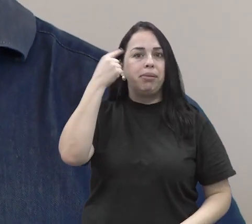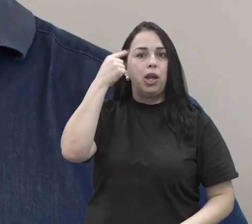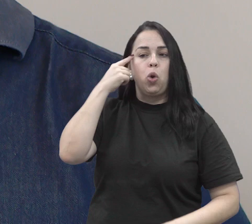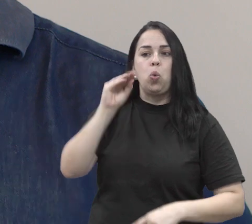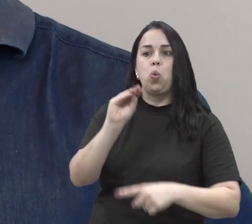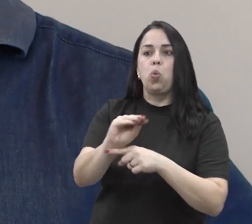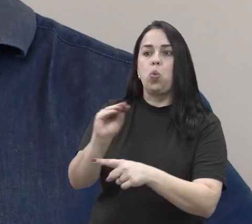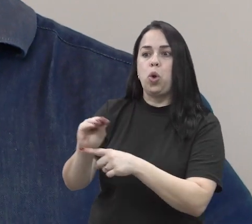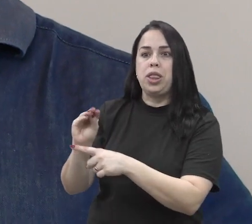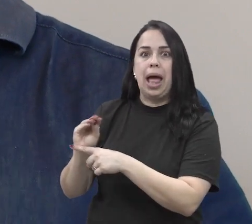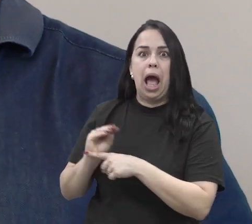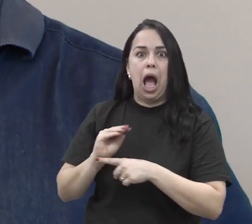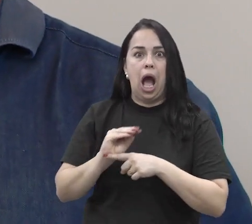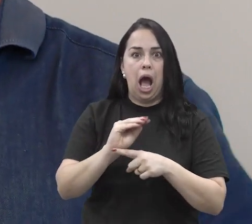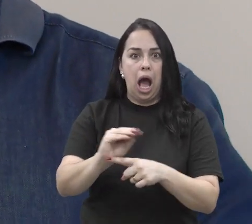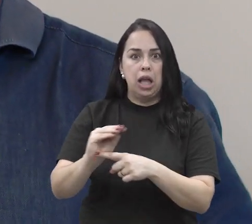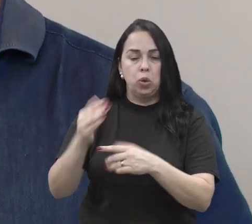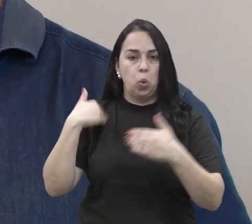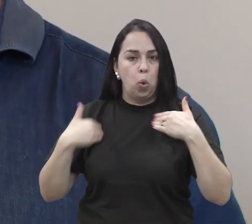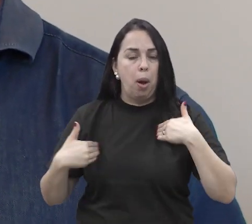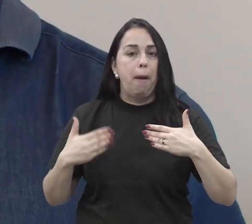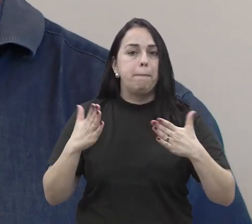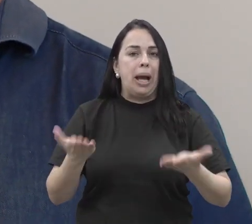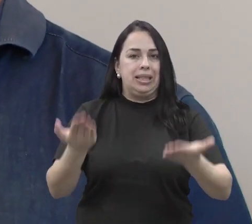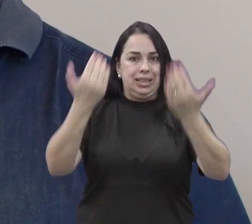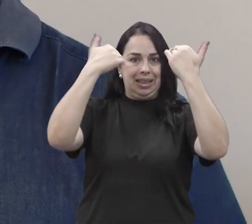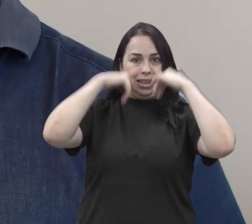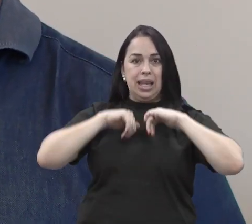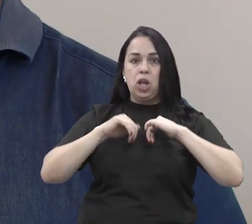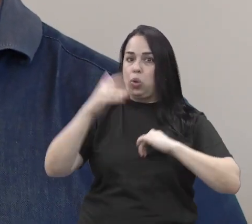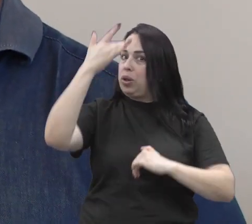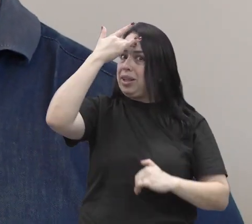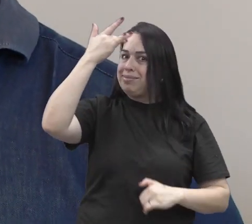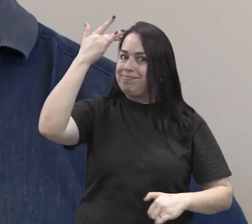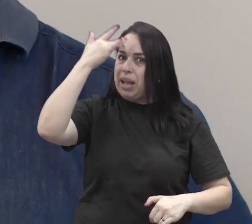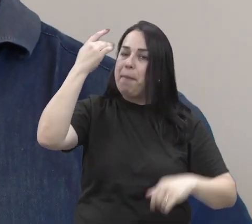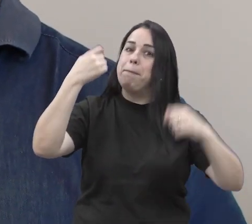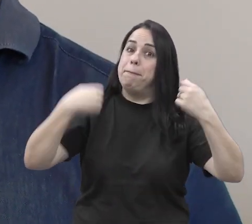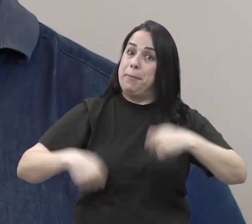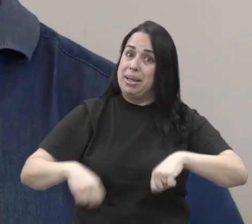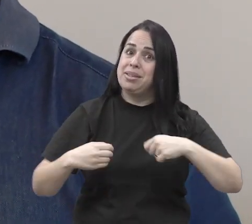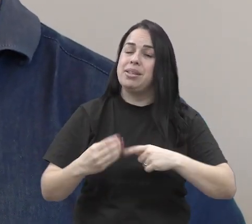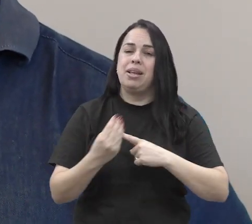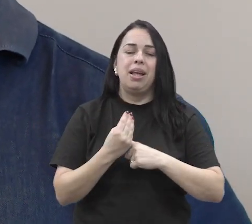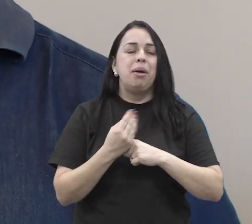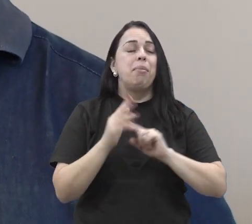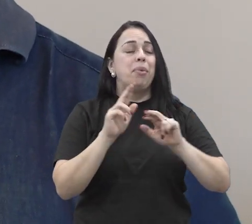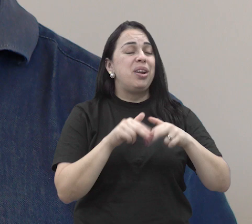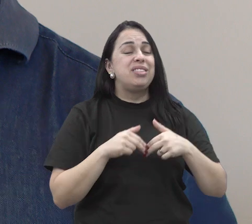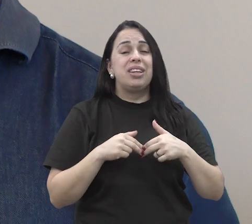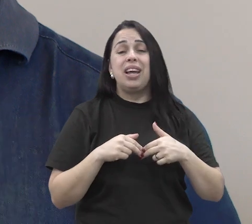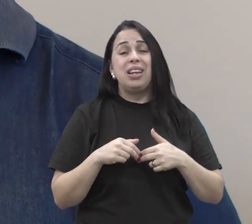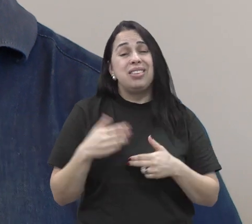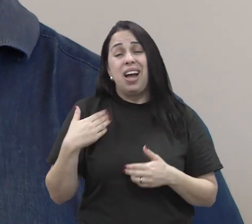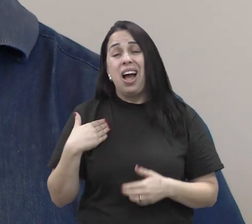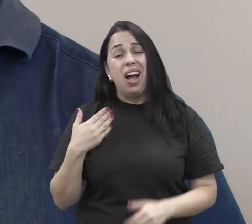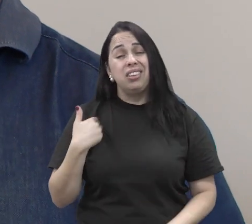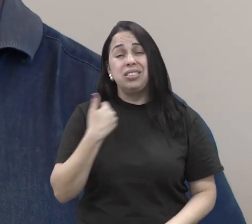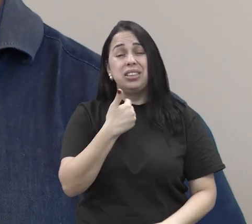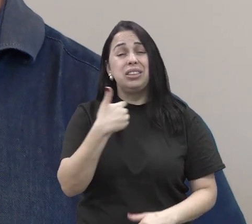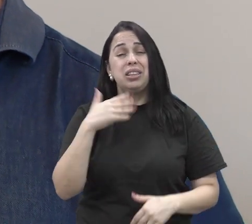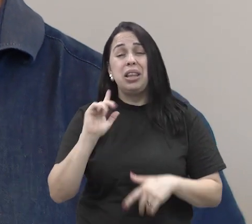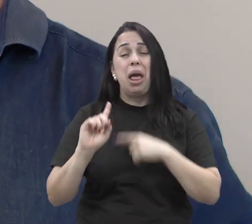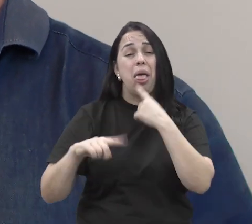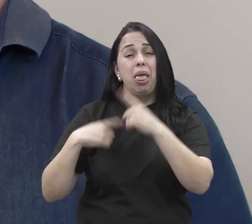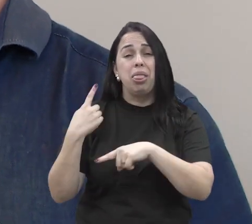externa, no organismo, máquina humana, e esquecem do organismo subjetivo, emocional. Então, eles dão pouca vazão a